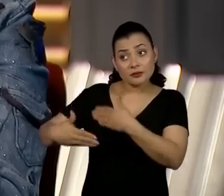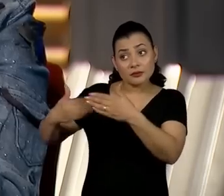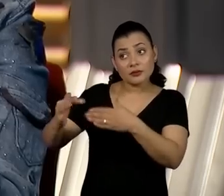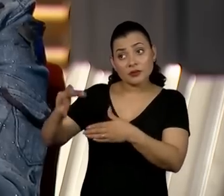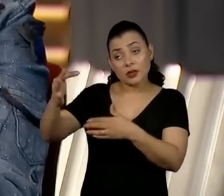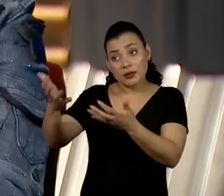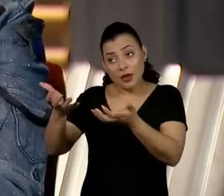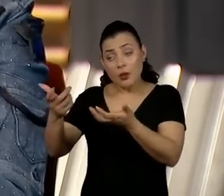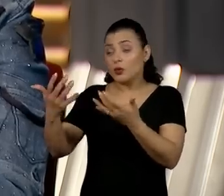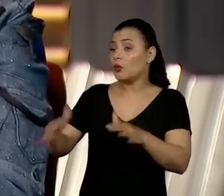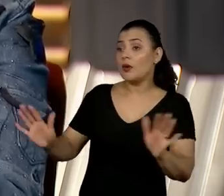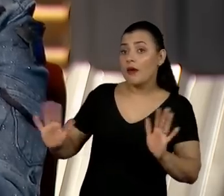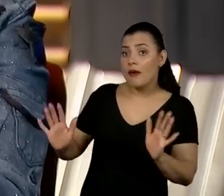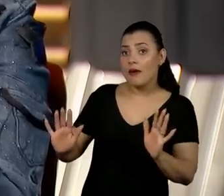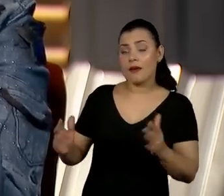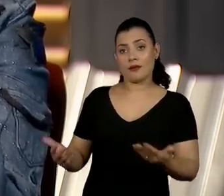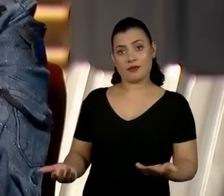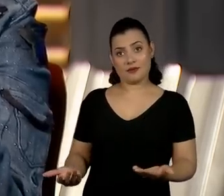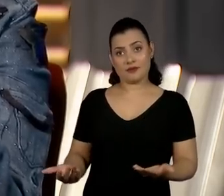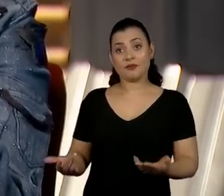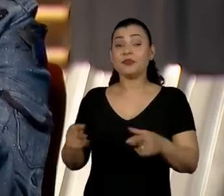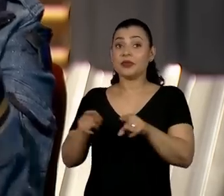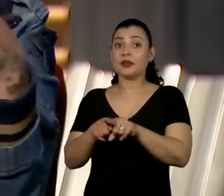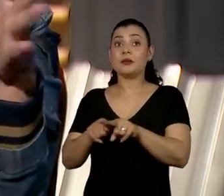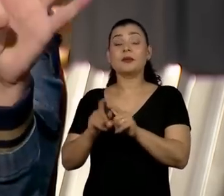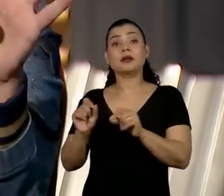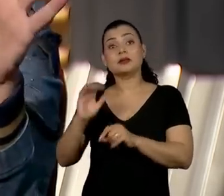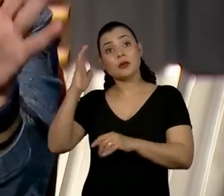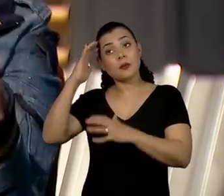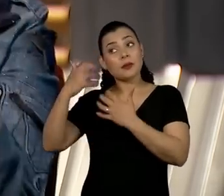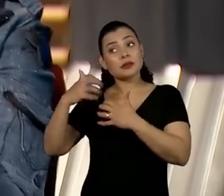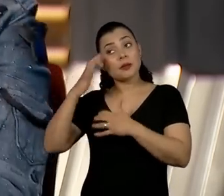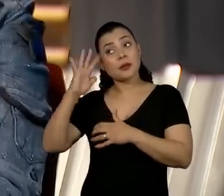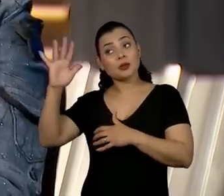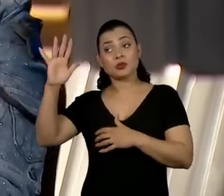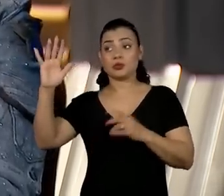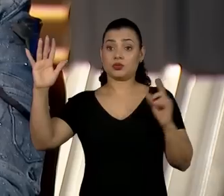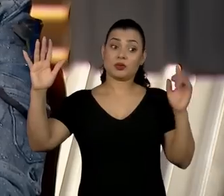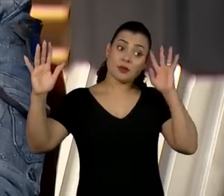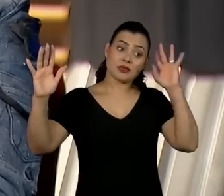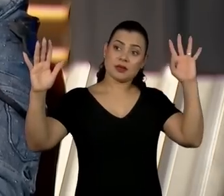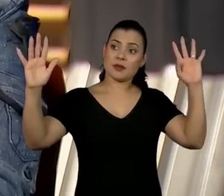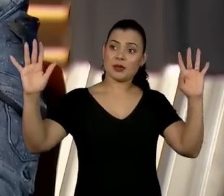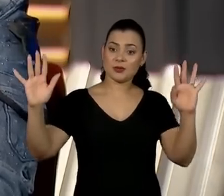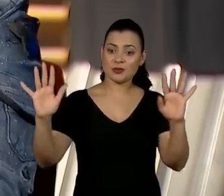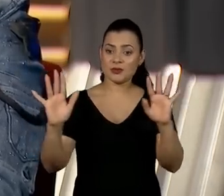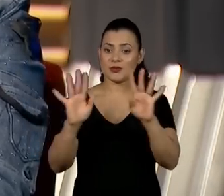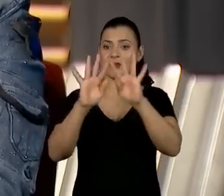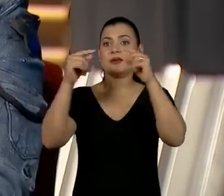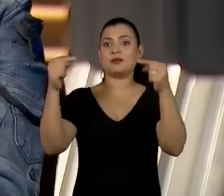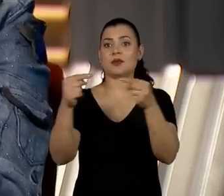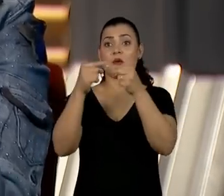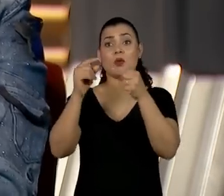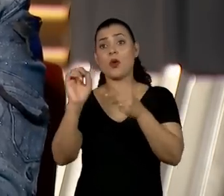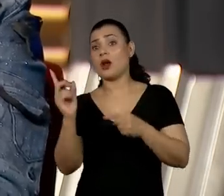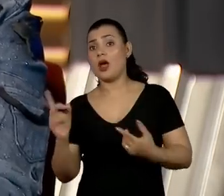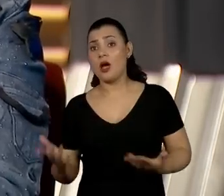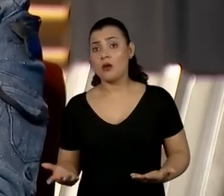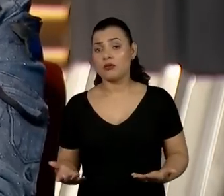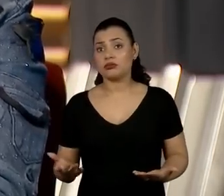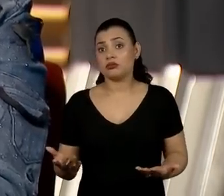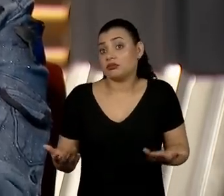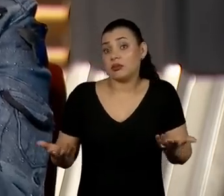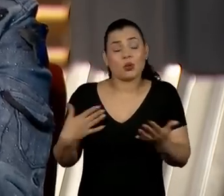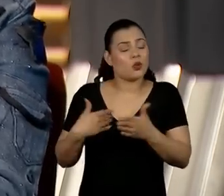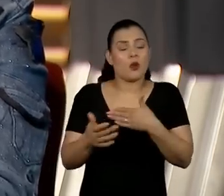não se é aquilo mesmo que os pensamentos caminham juntos ou não caminham juntos né Isso